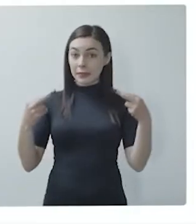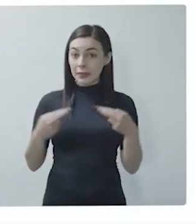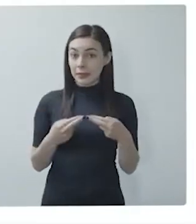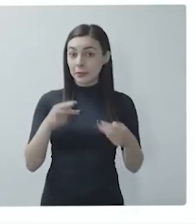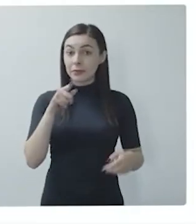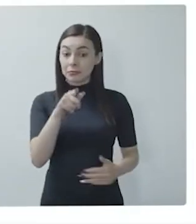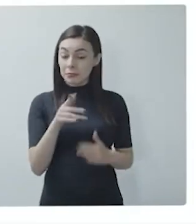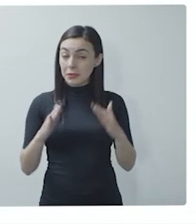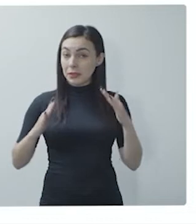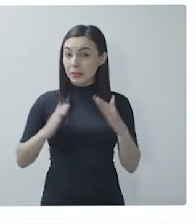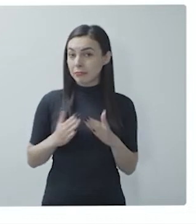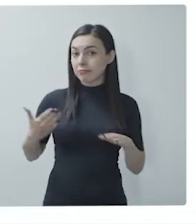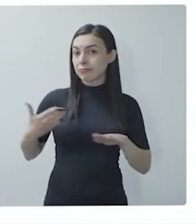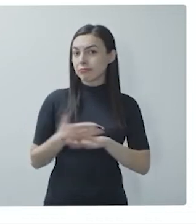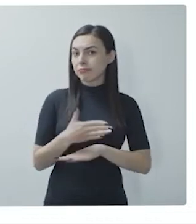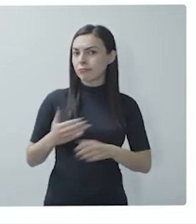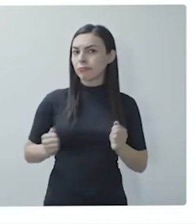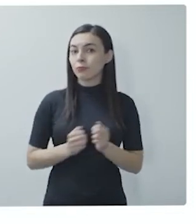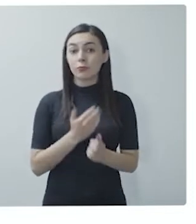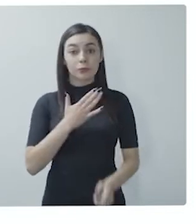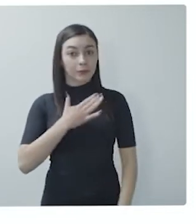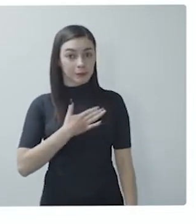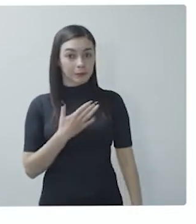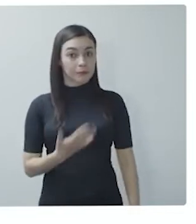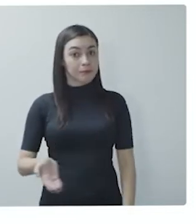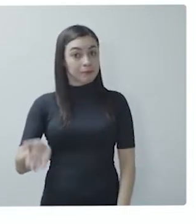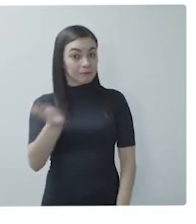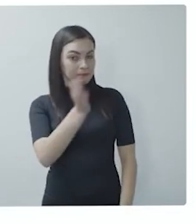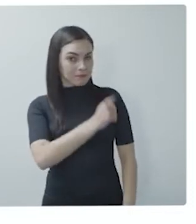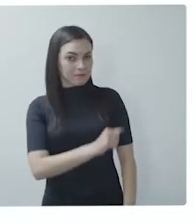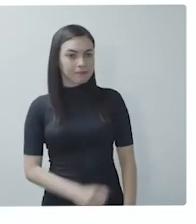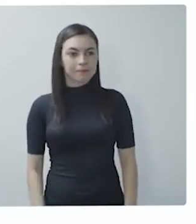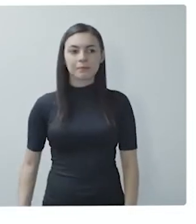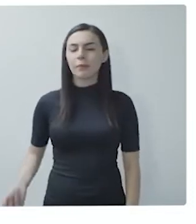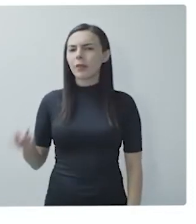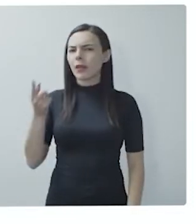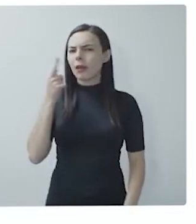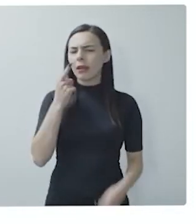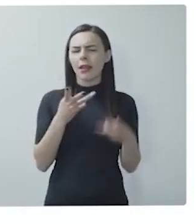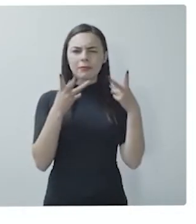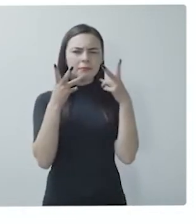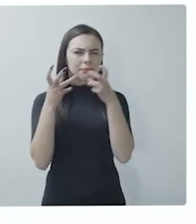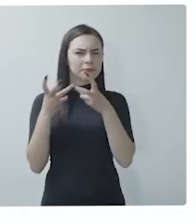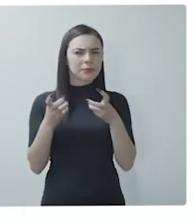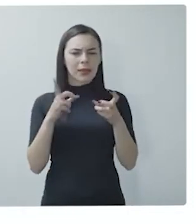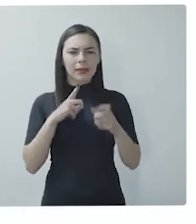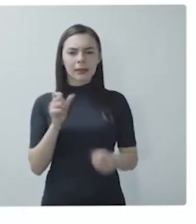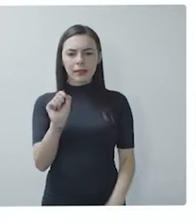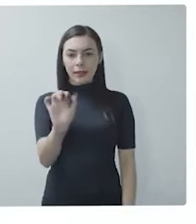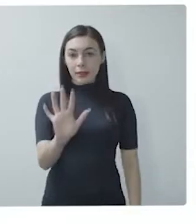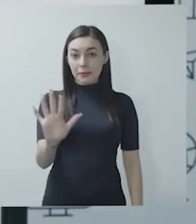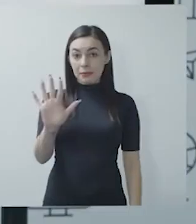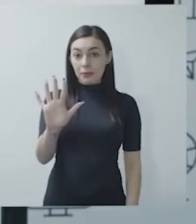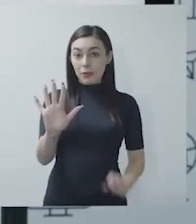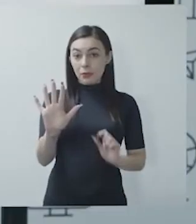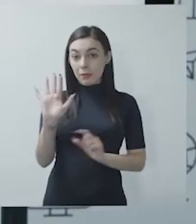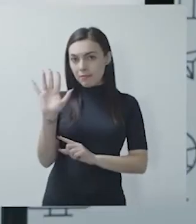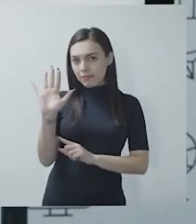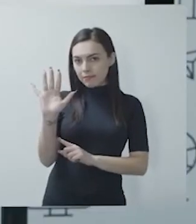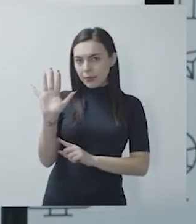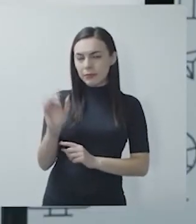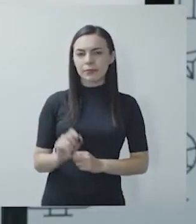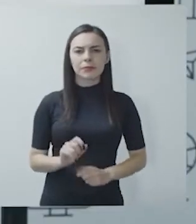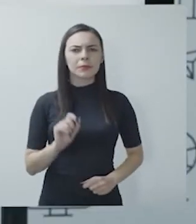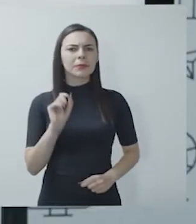casa participem comigo. Então vamos lá. Olhem ali, nós temos a imagem de uma mão. Então eu